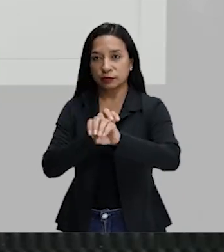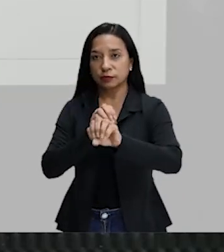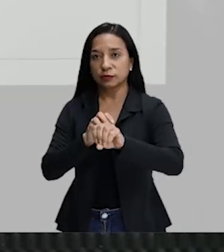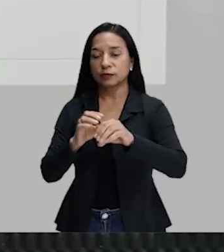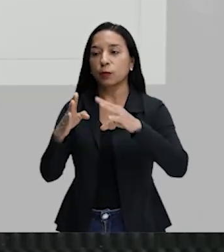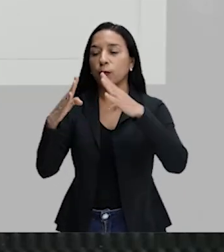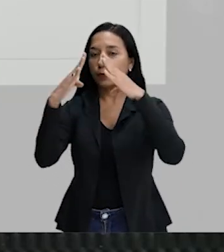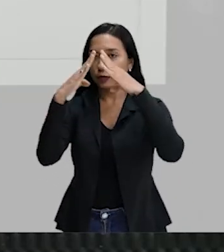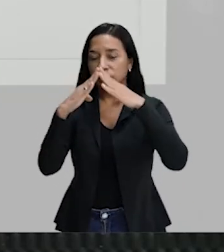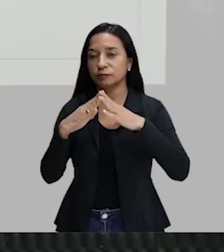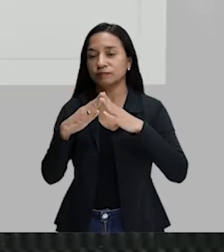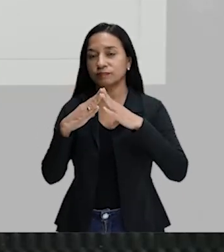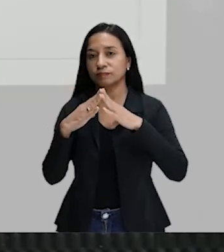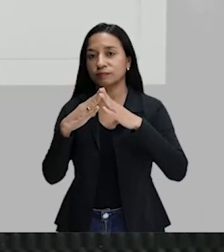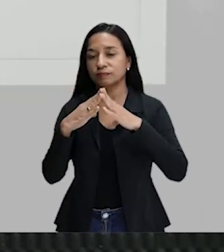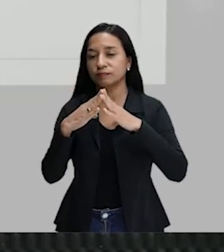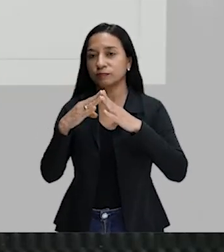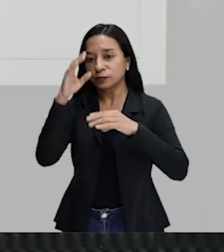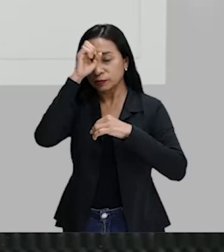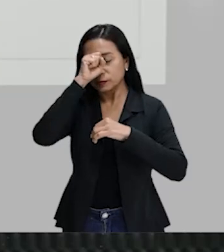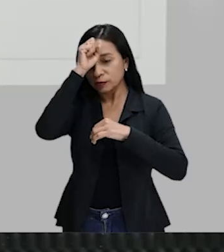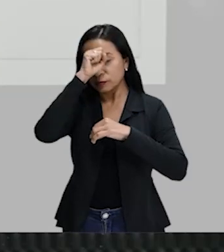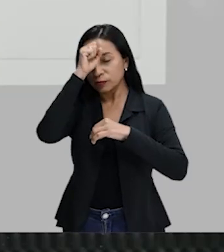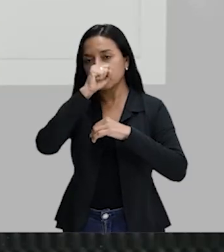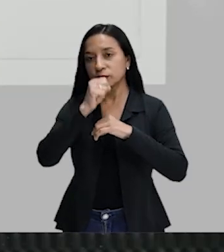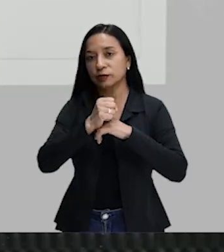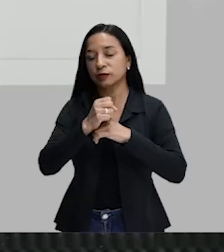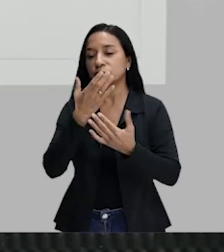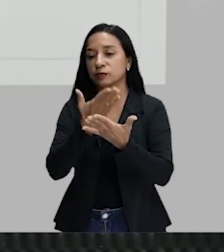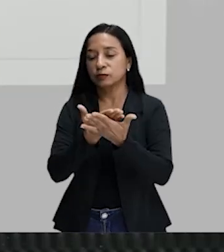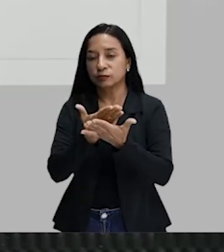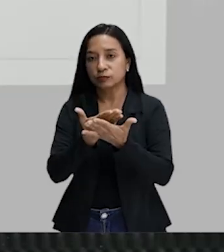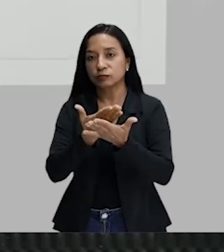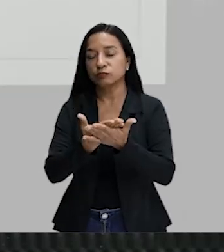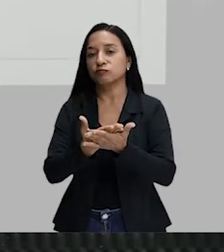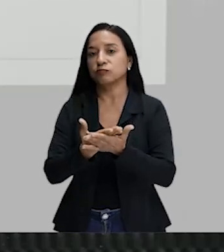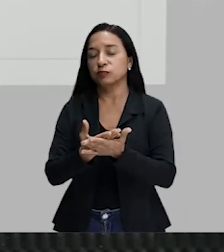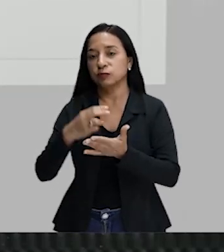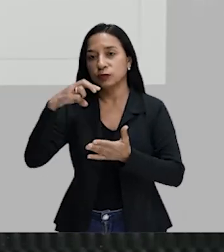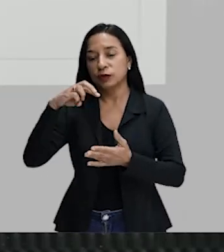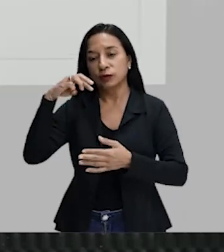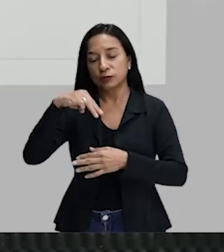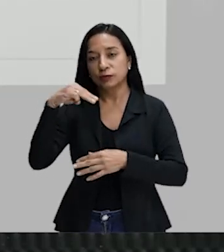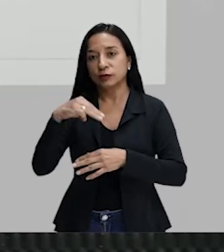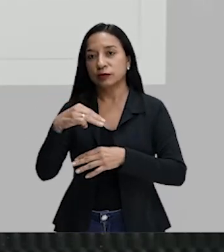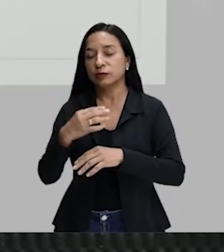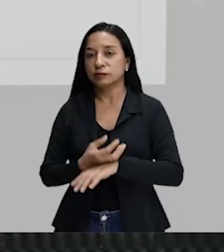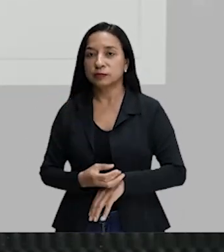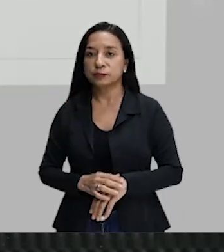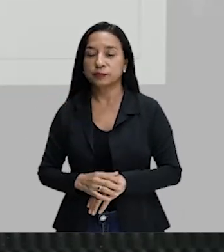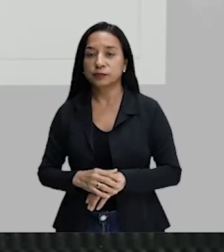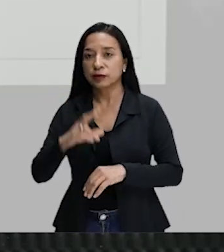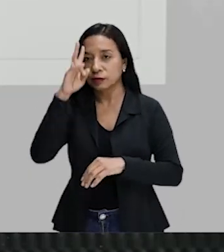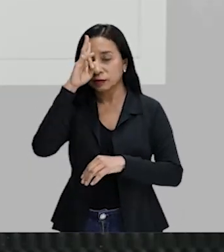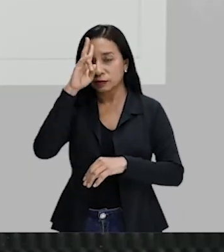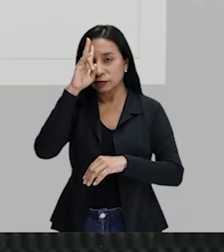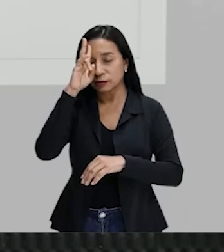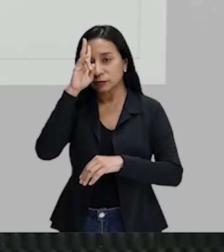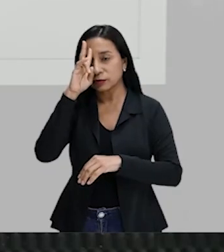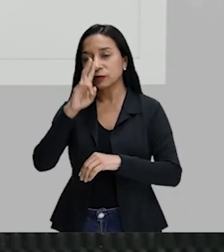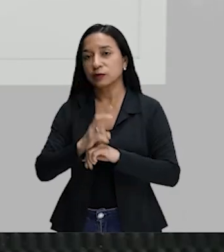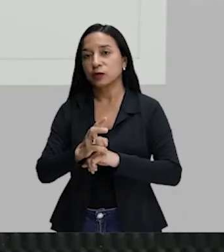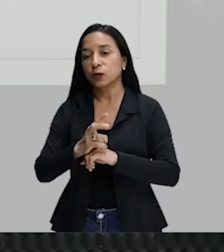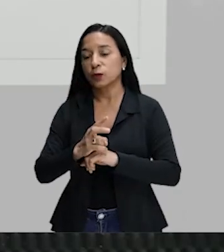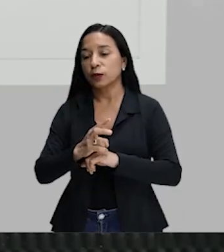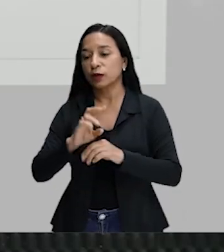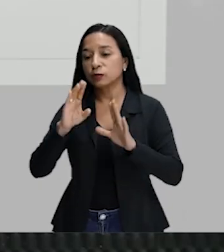programa Hashtag Fique em Casa Aprendendo, para mais uma aula de matemática para os nossos alunos da segunda série do ensino médio. Lembrando que o nosso conteúdo do